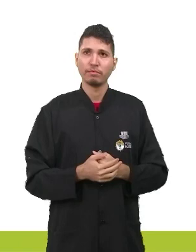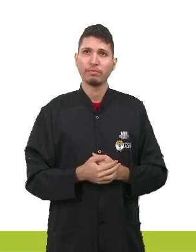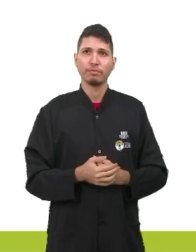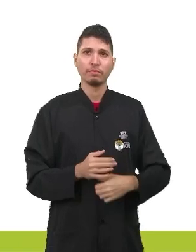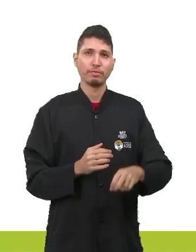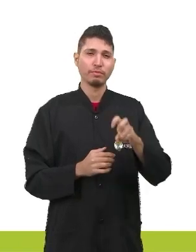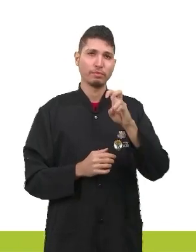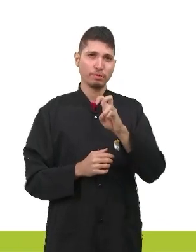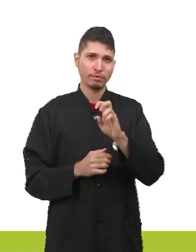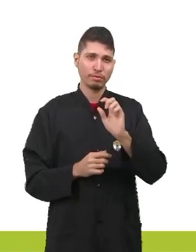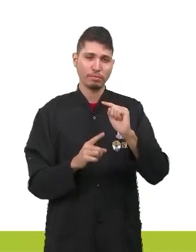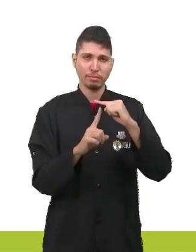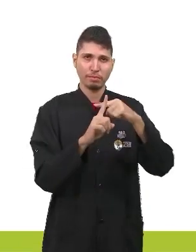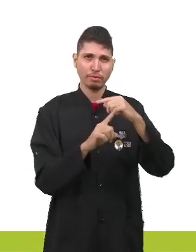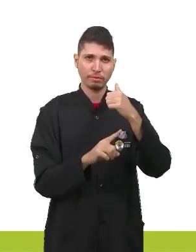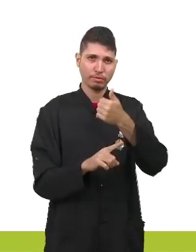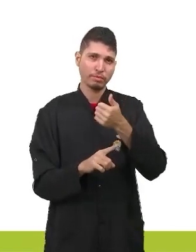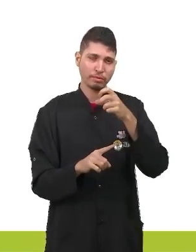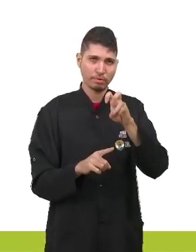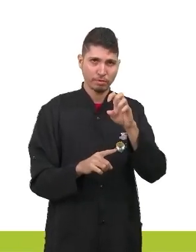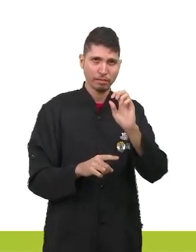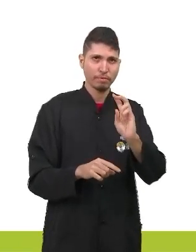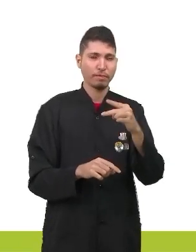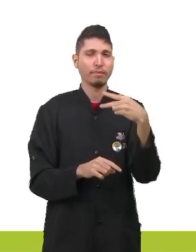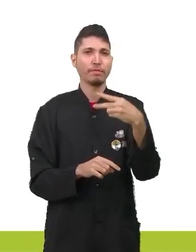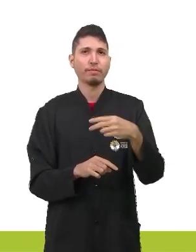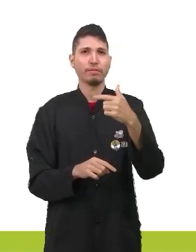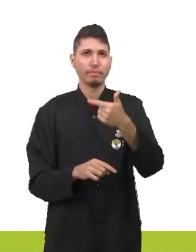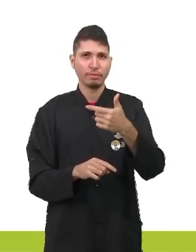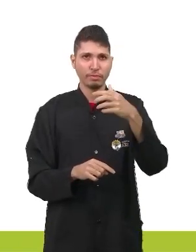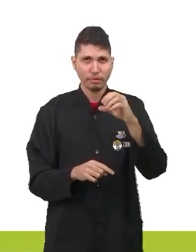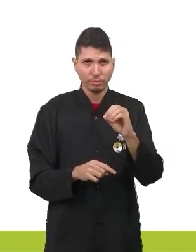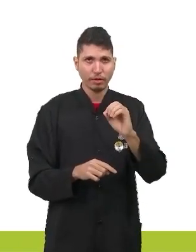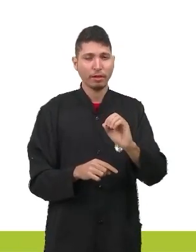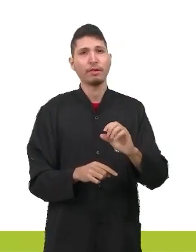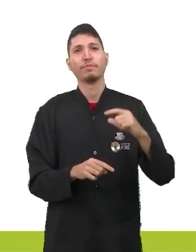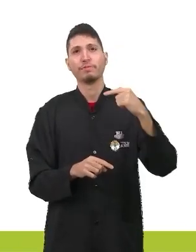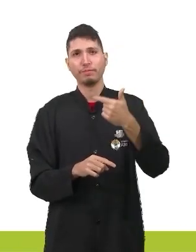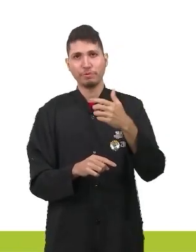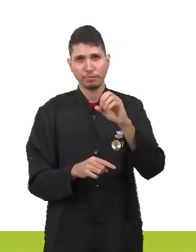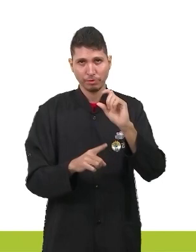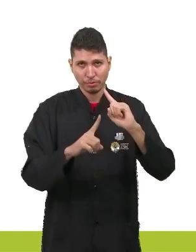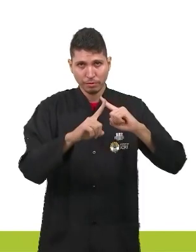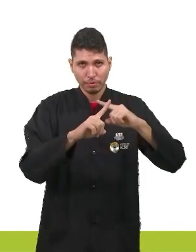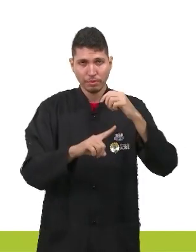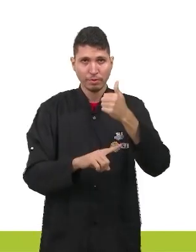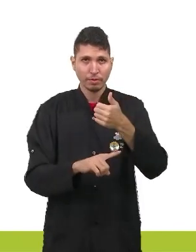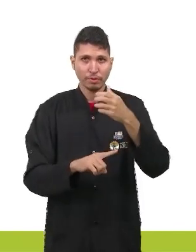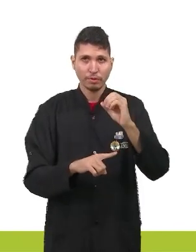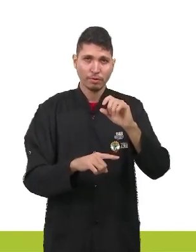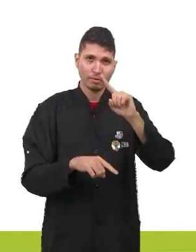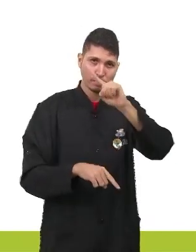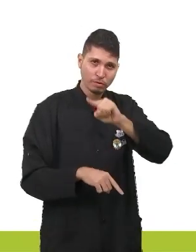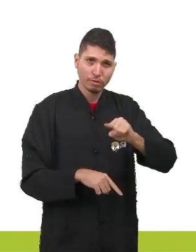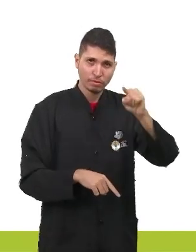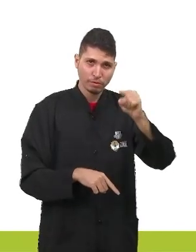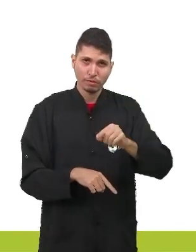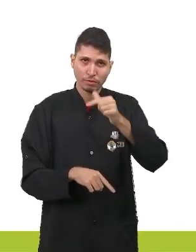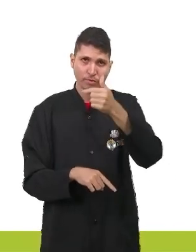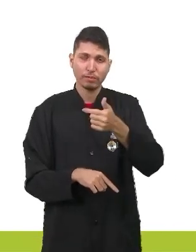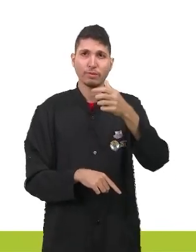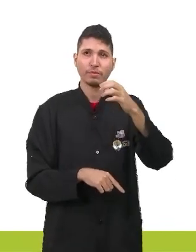né? 20? Aqui em cima não é o mesmo que 20 vezes 10? Então você pode cancelar 20 com